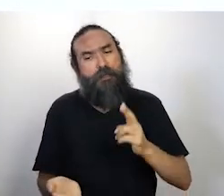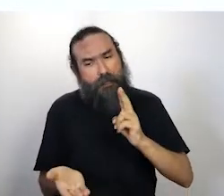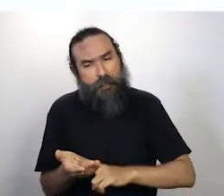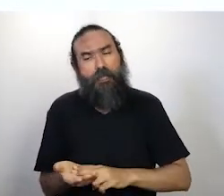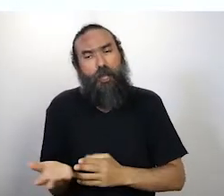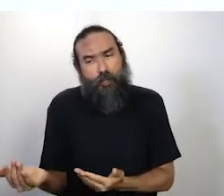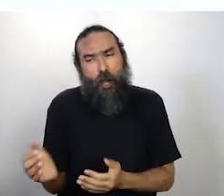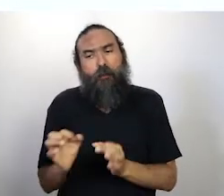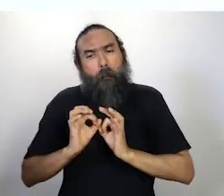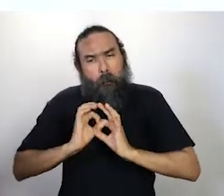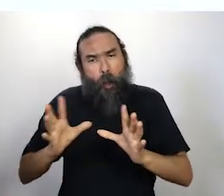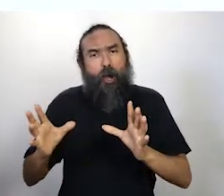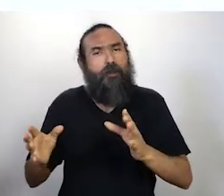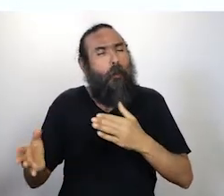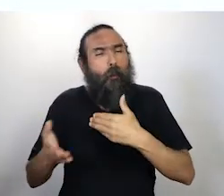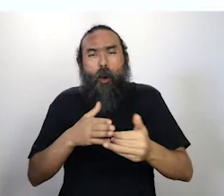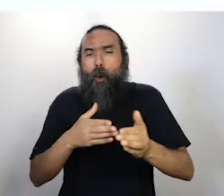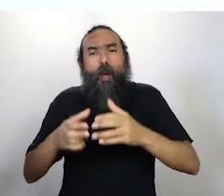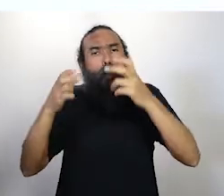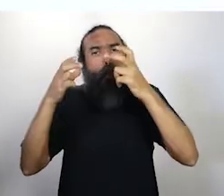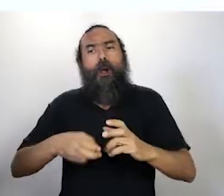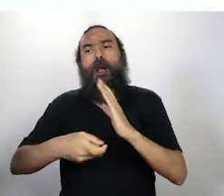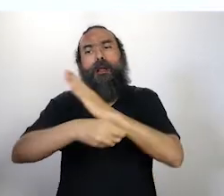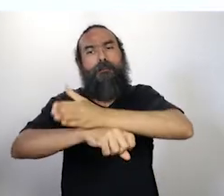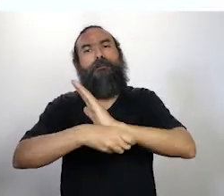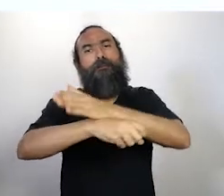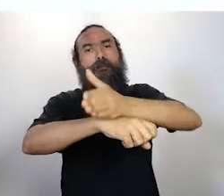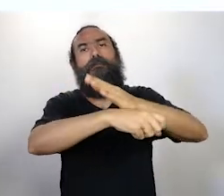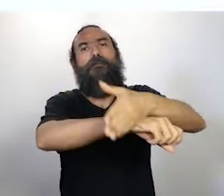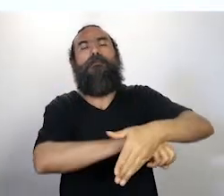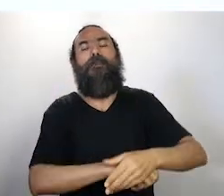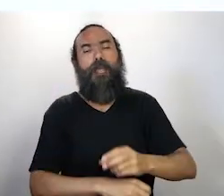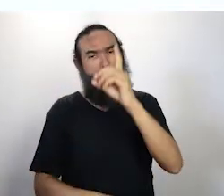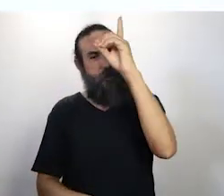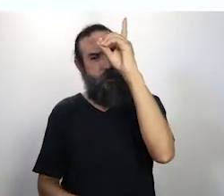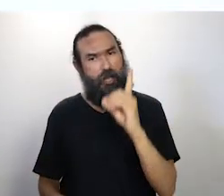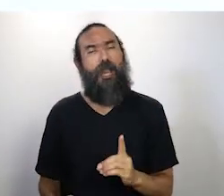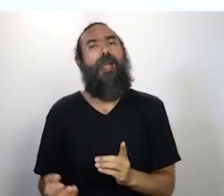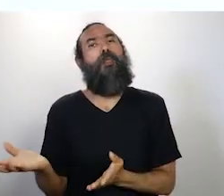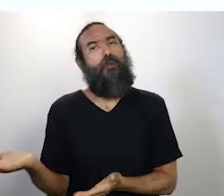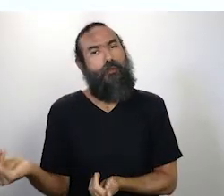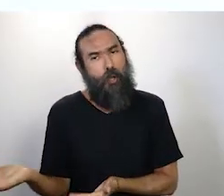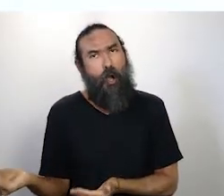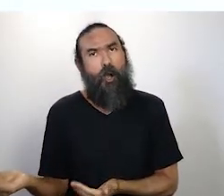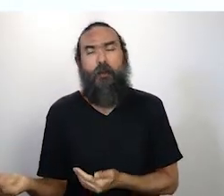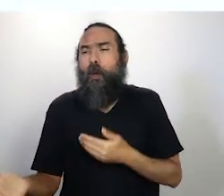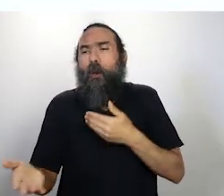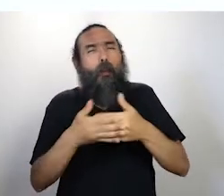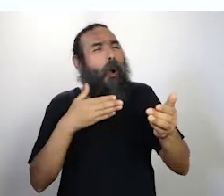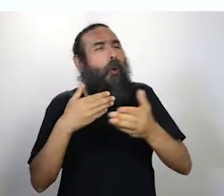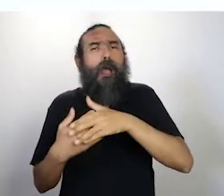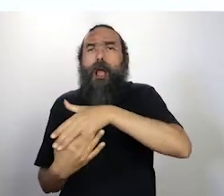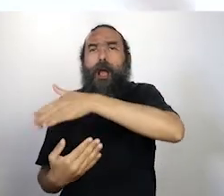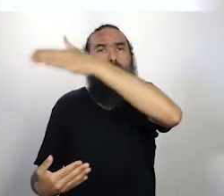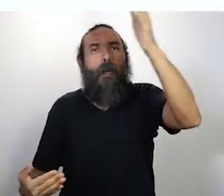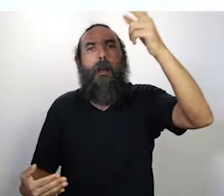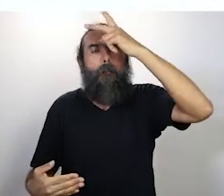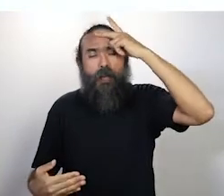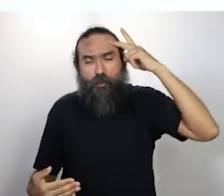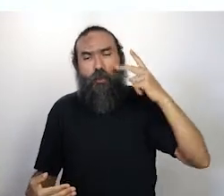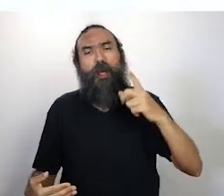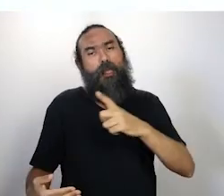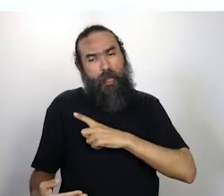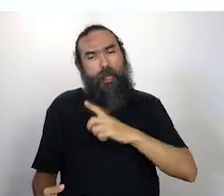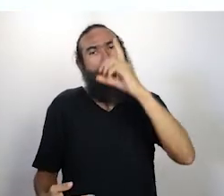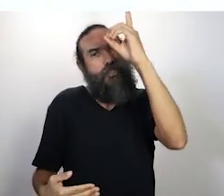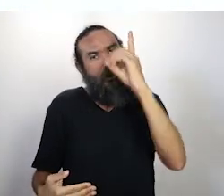em qualquer espaço. Então, o lugar do jovem são todos os espaços, o direito do jovem, como de qualquer outra pessoa, de